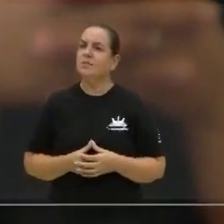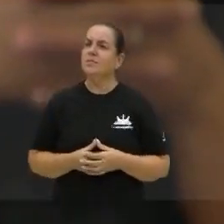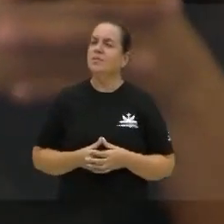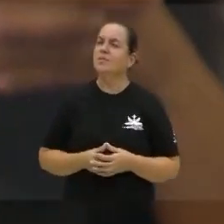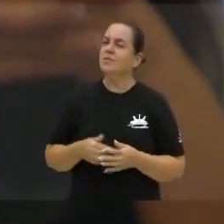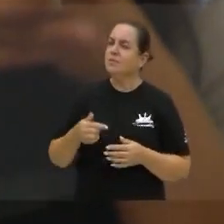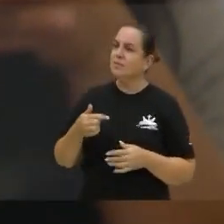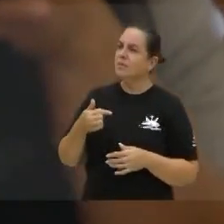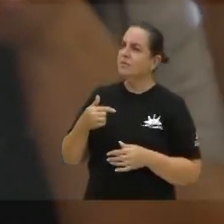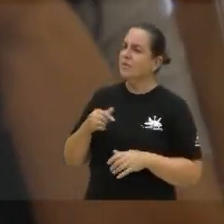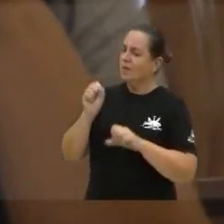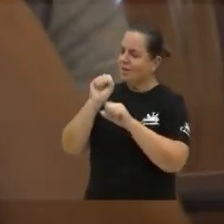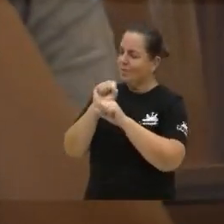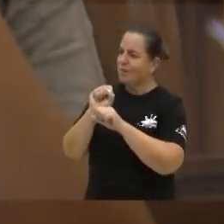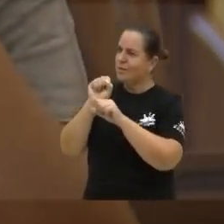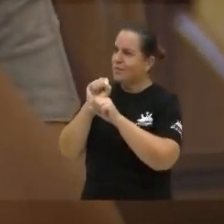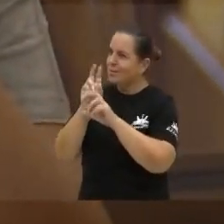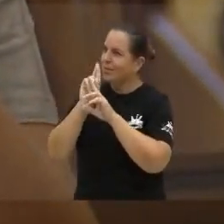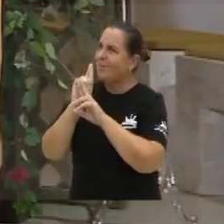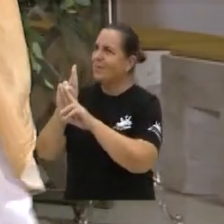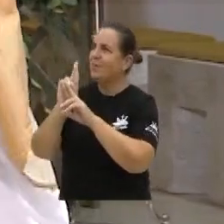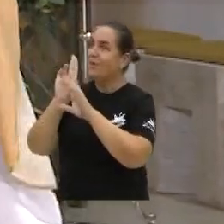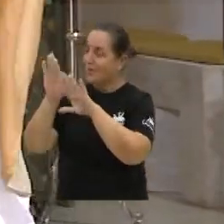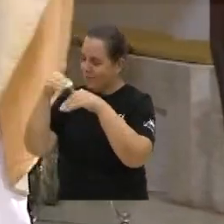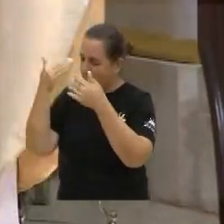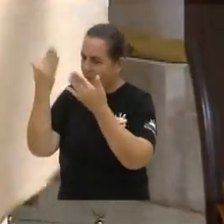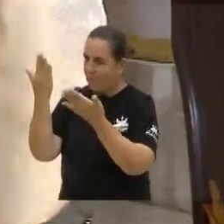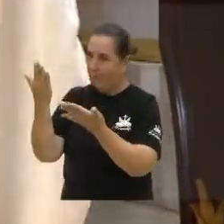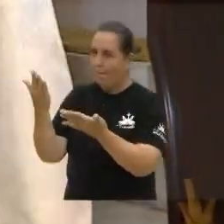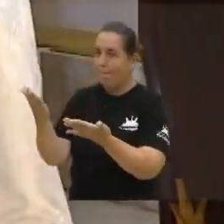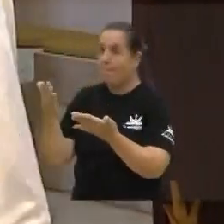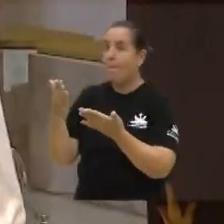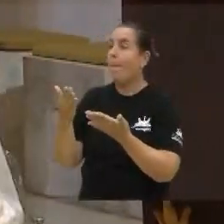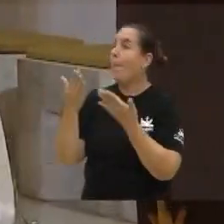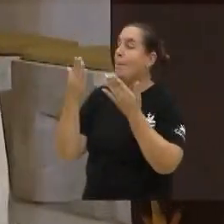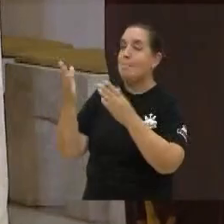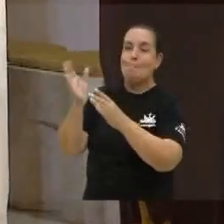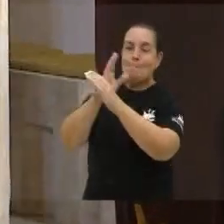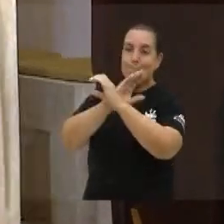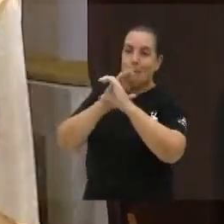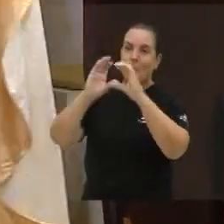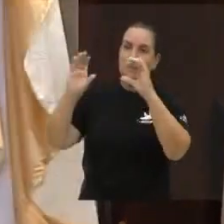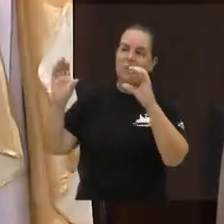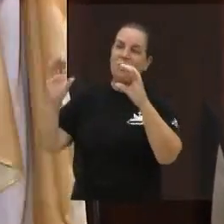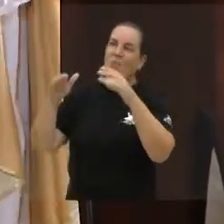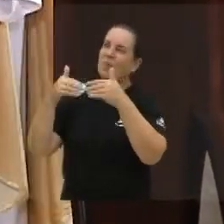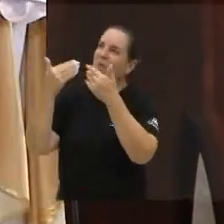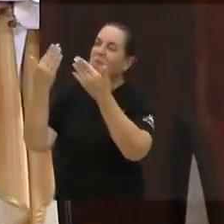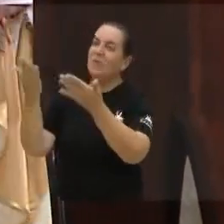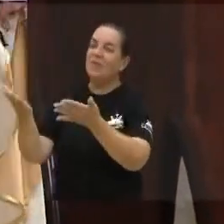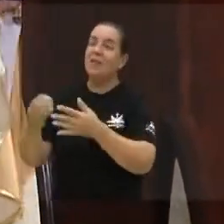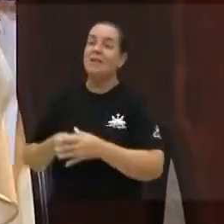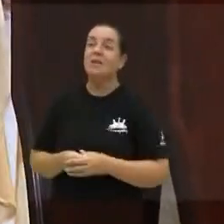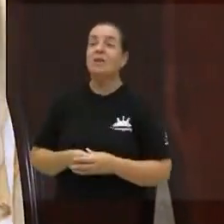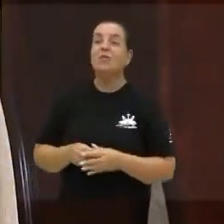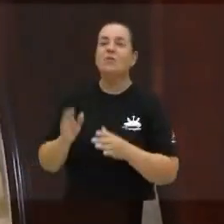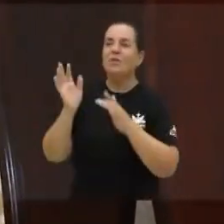eu espero em vós, eu confio em vós.